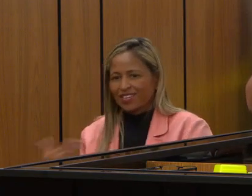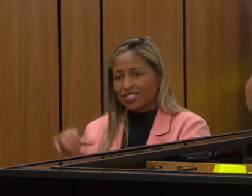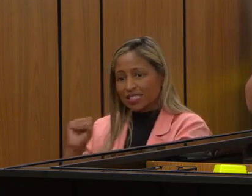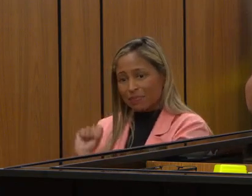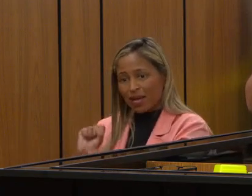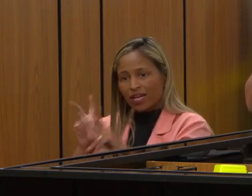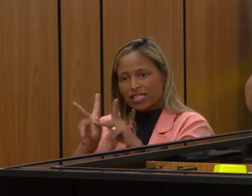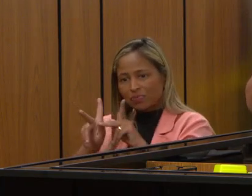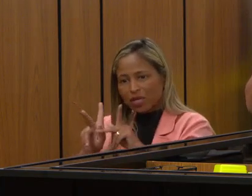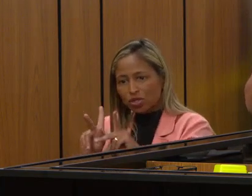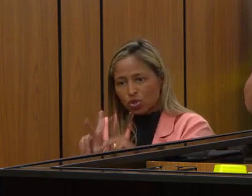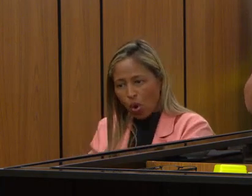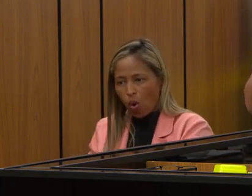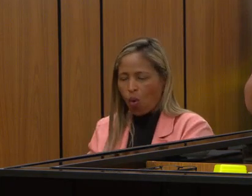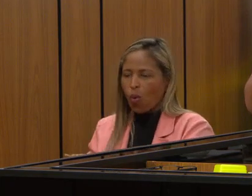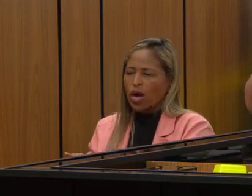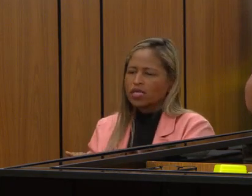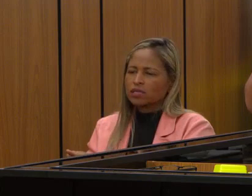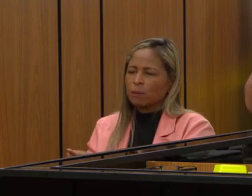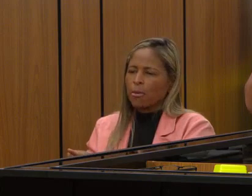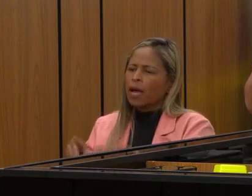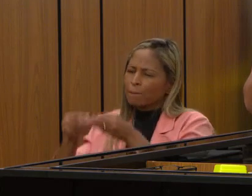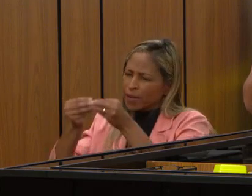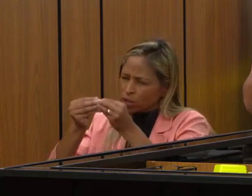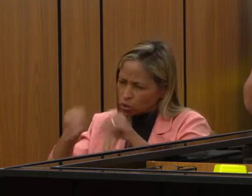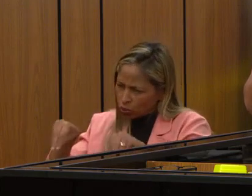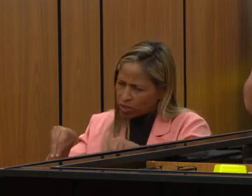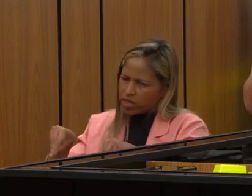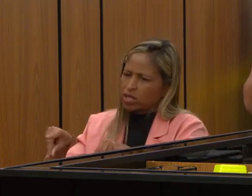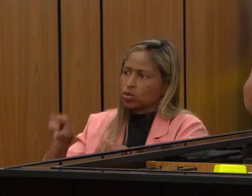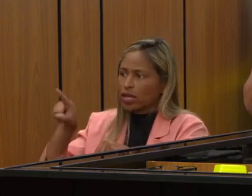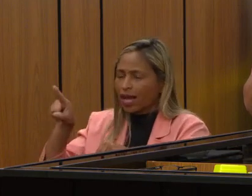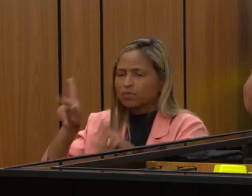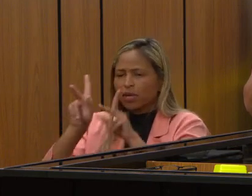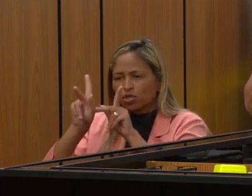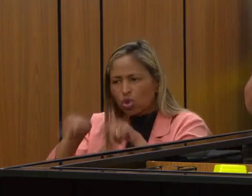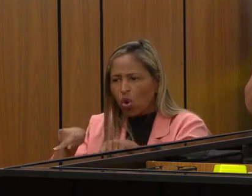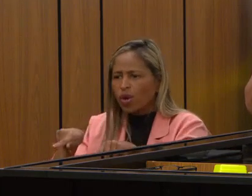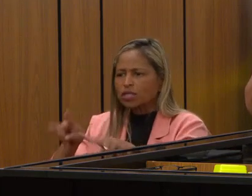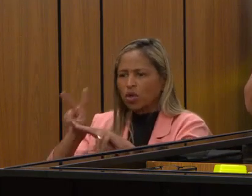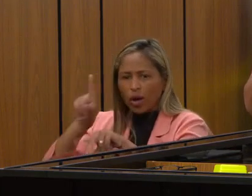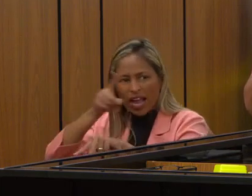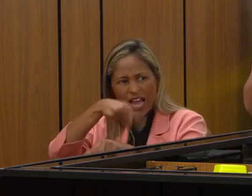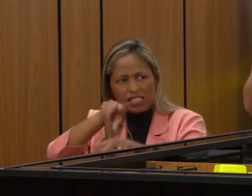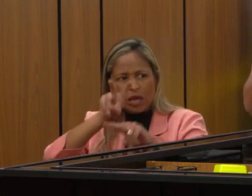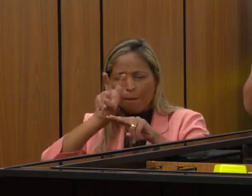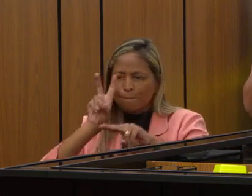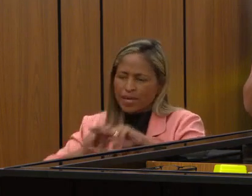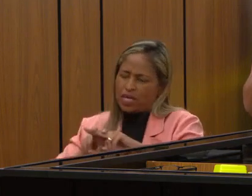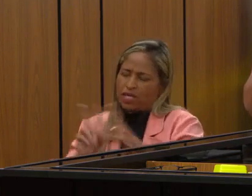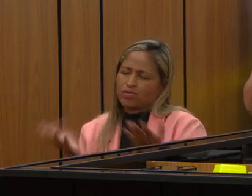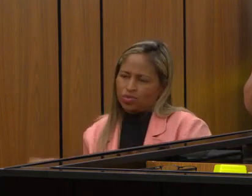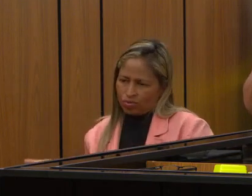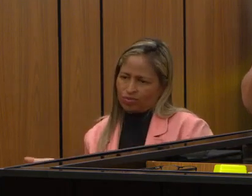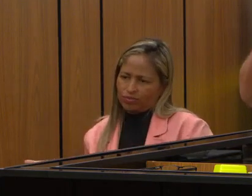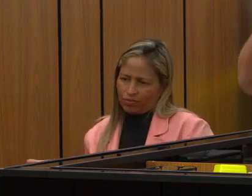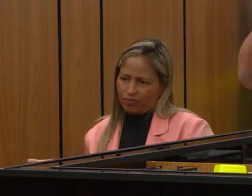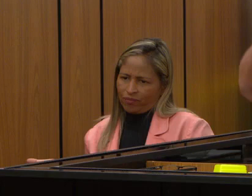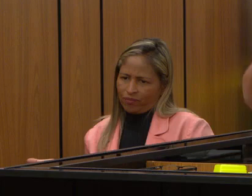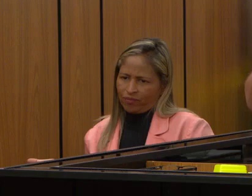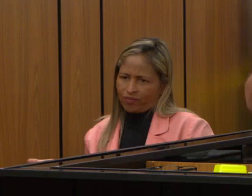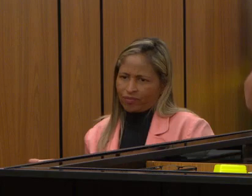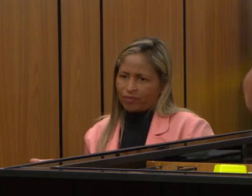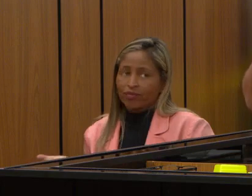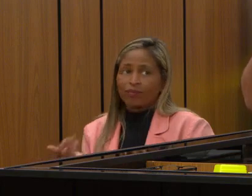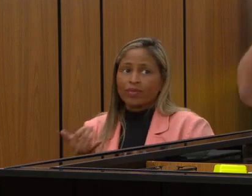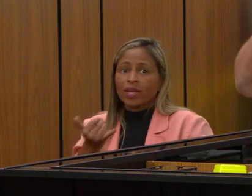as pessoas envolvidas sejam punidas né porque a gente tá em busca disso mesmo né a